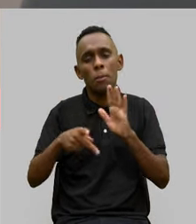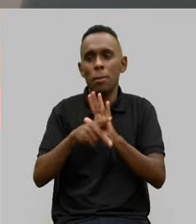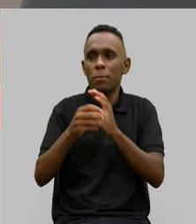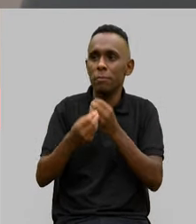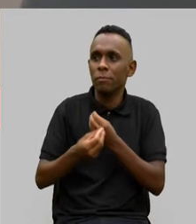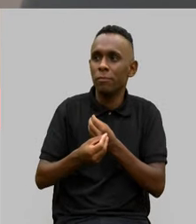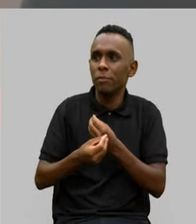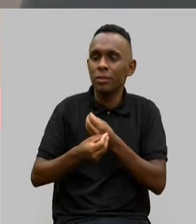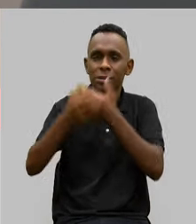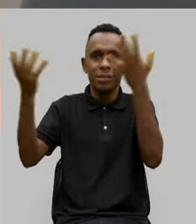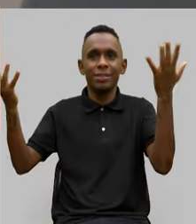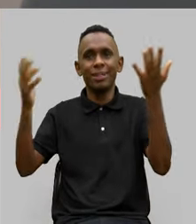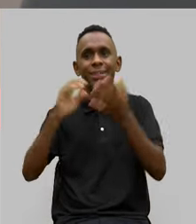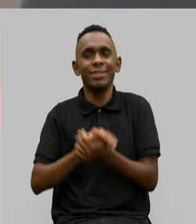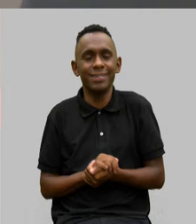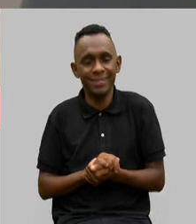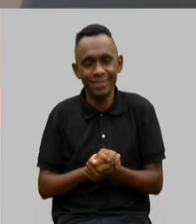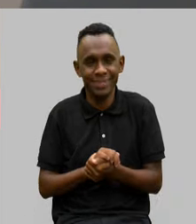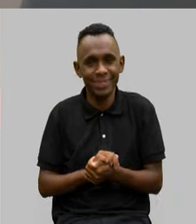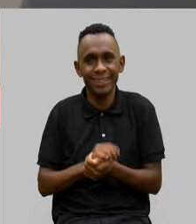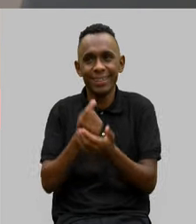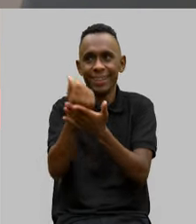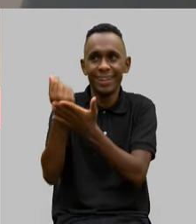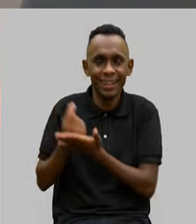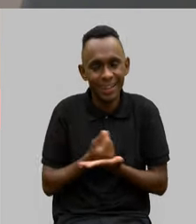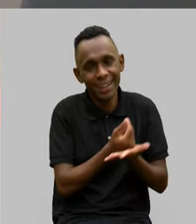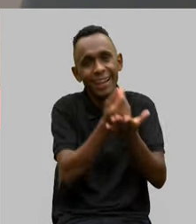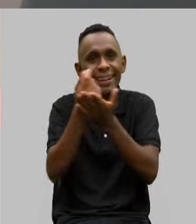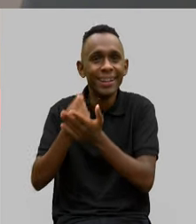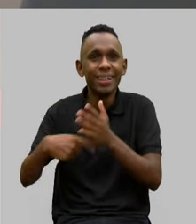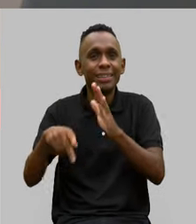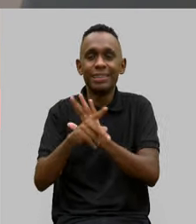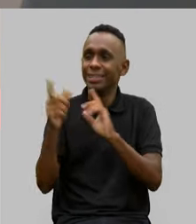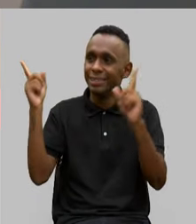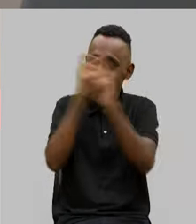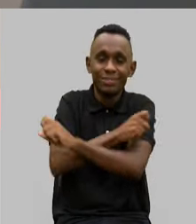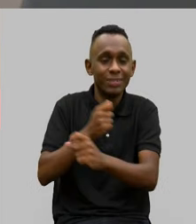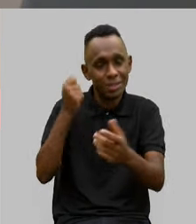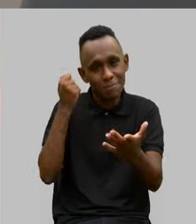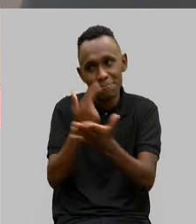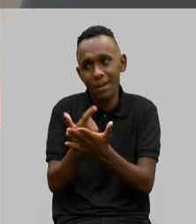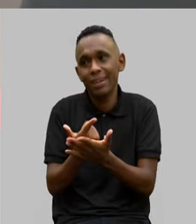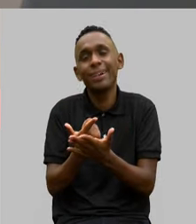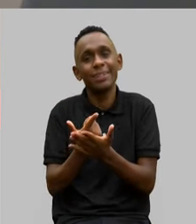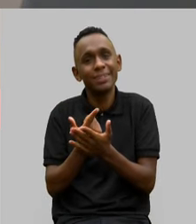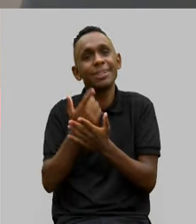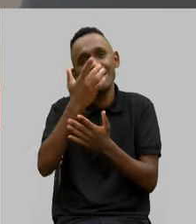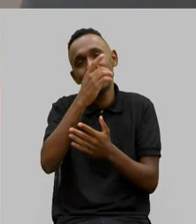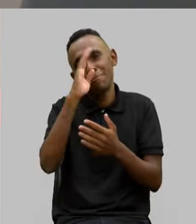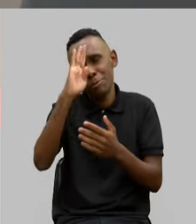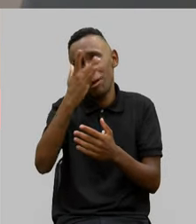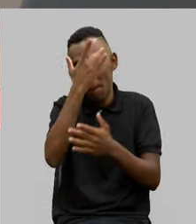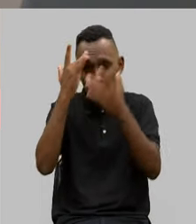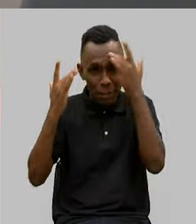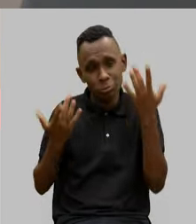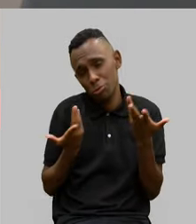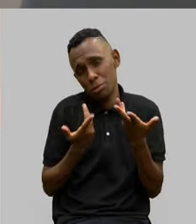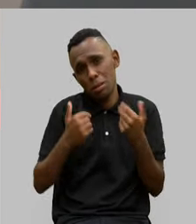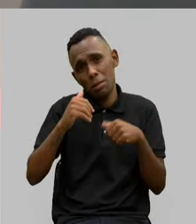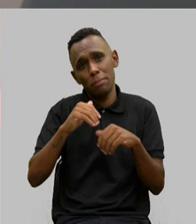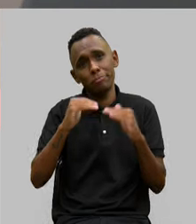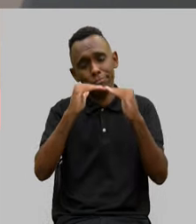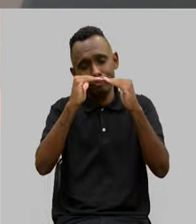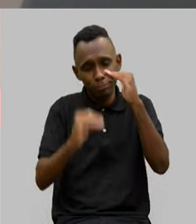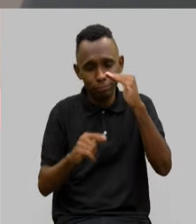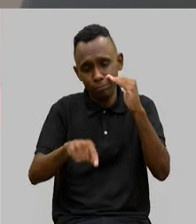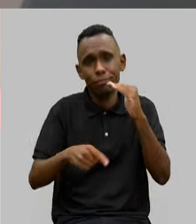que gera custos muito difíceis de serem arcados pelas pessoas principalmente pessoas em situação de